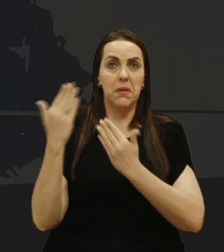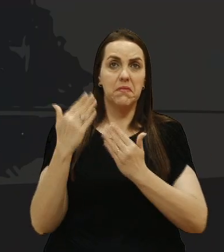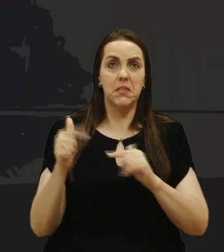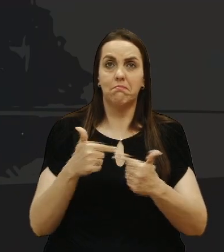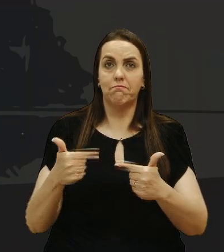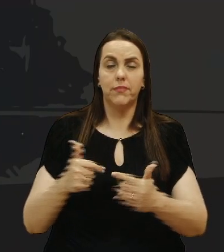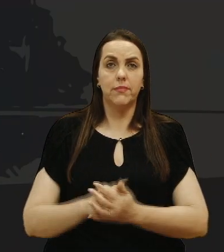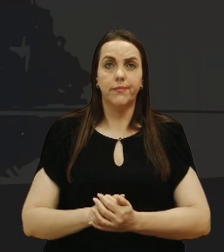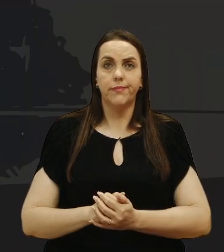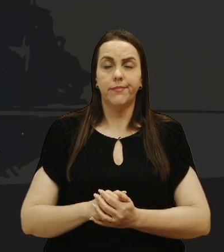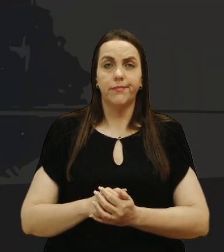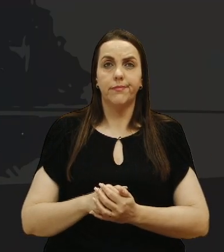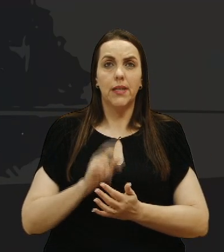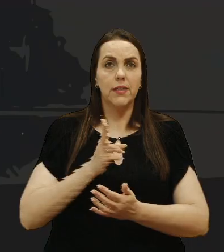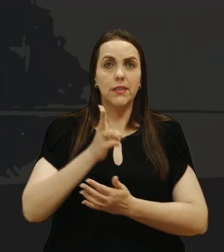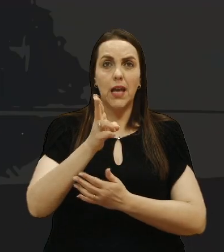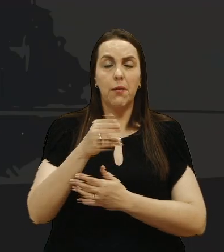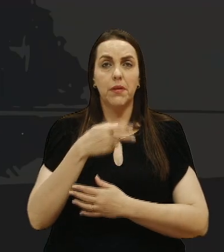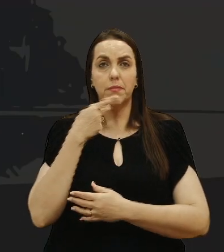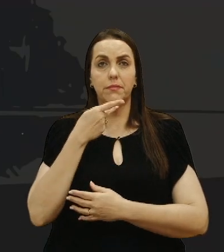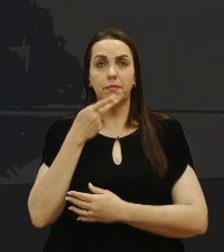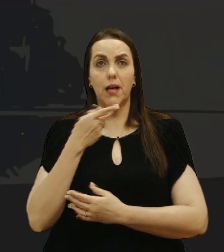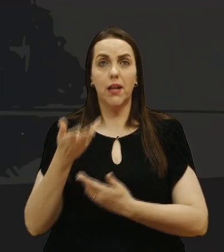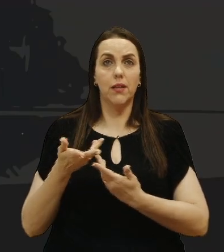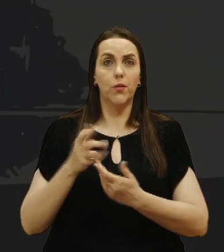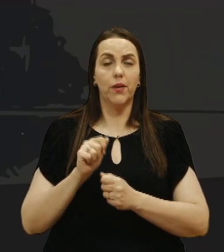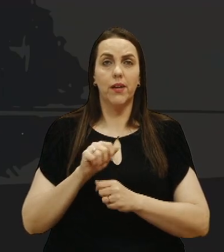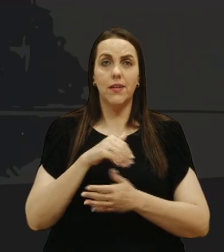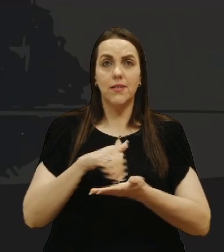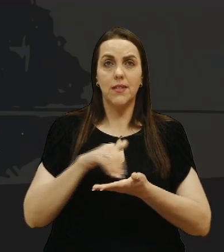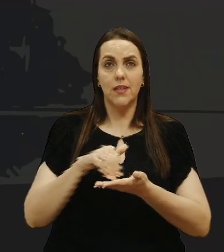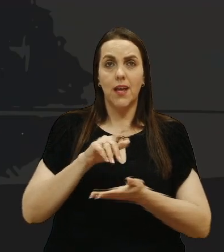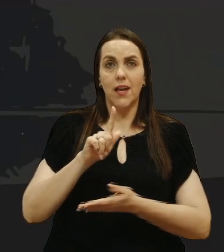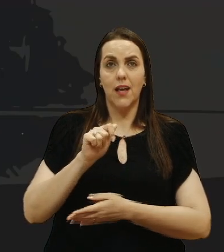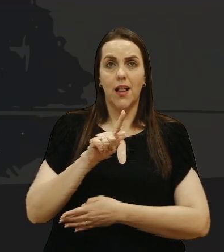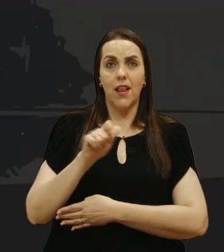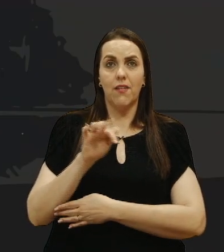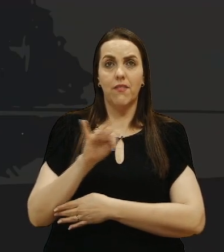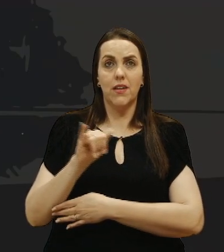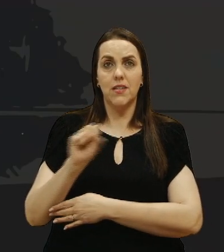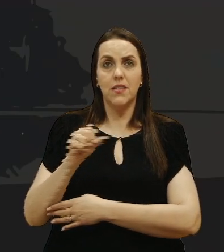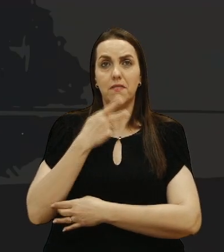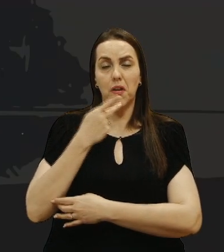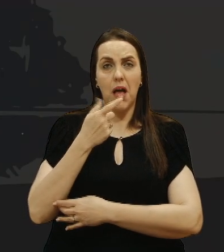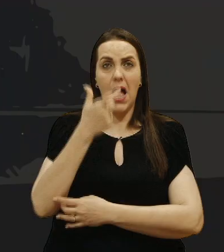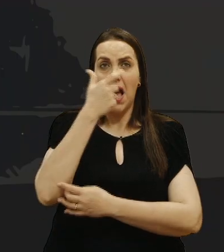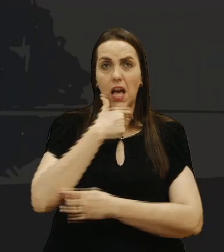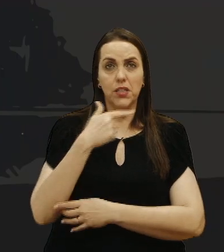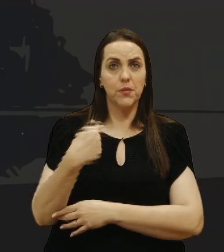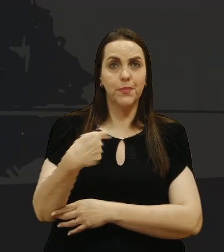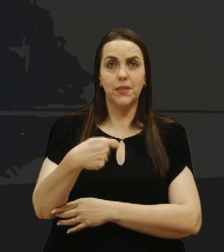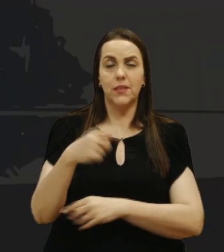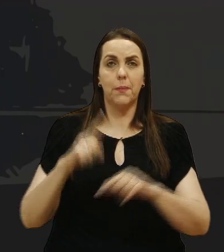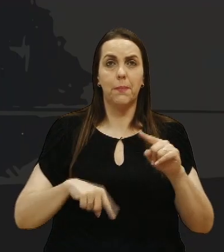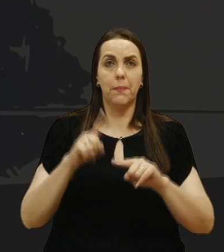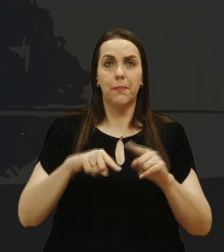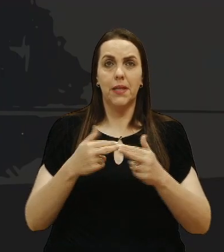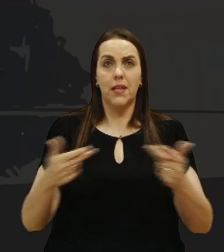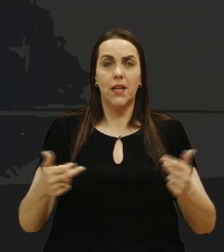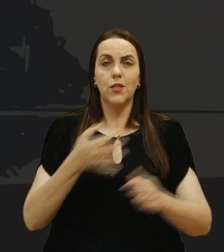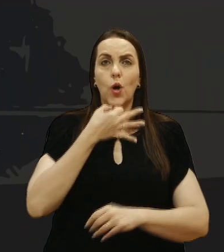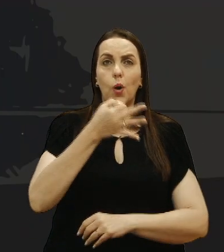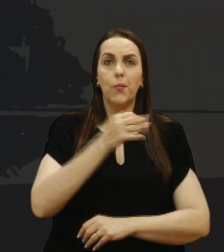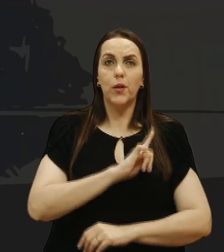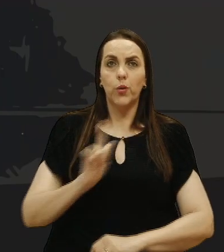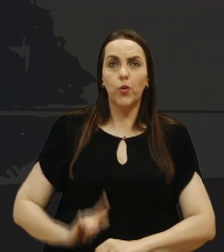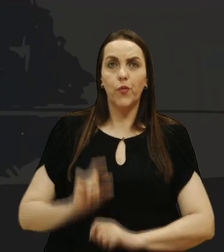E aí eu ouço o discurso de que o Galafassi acha que não tem que ter material. Qual que é a opinião do governo?